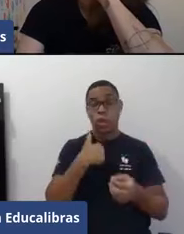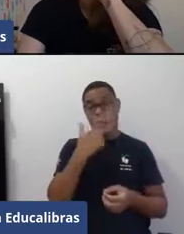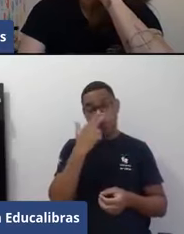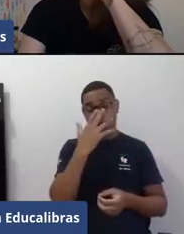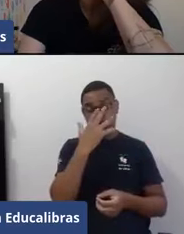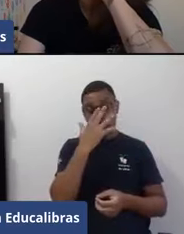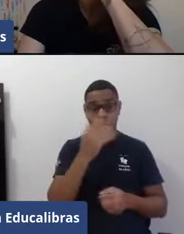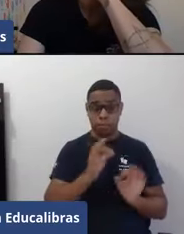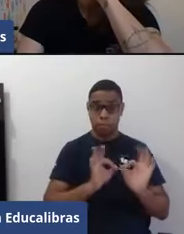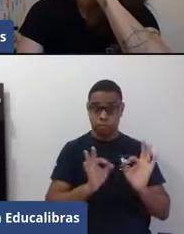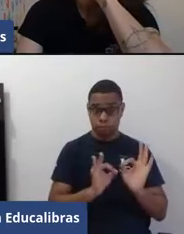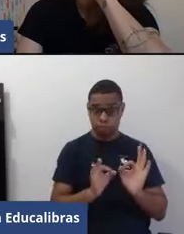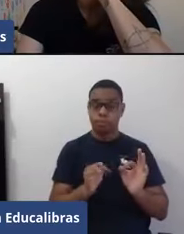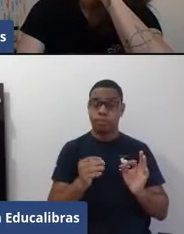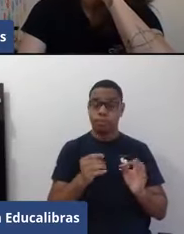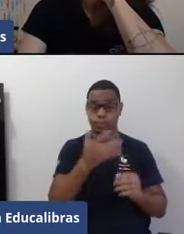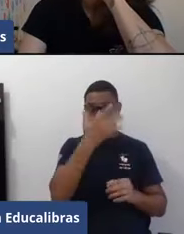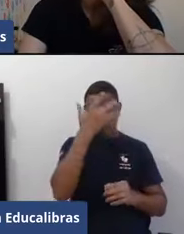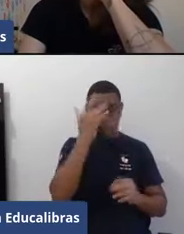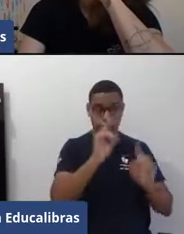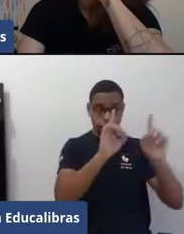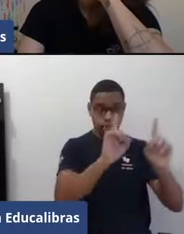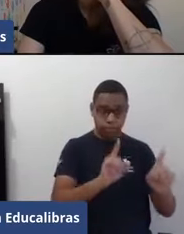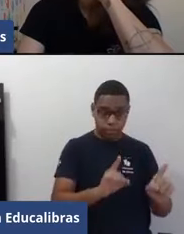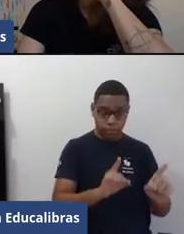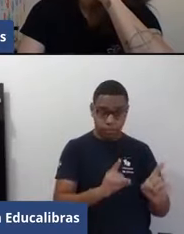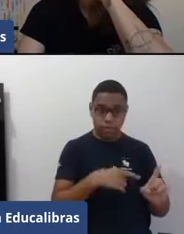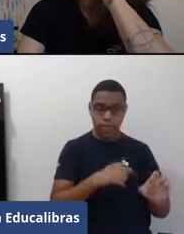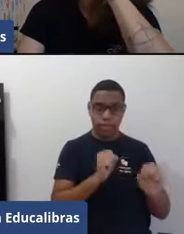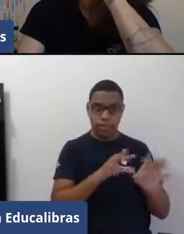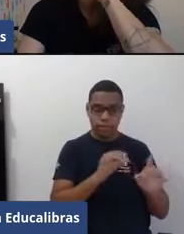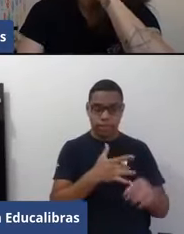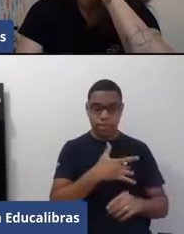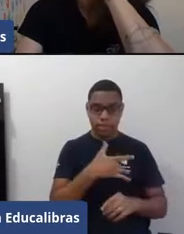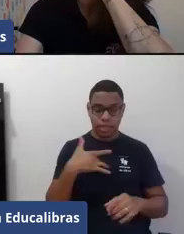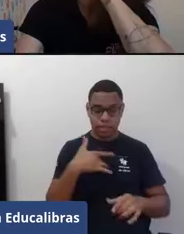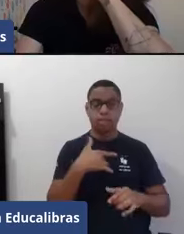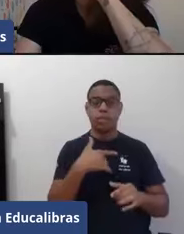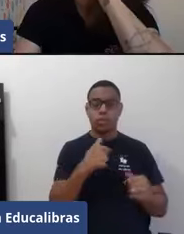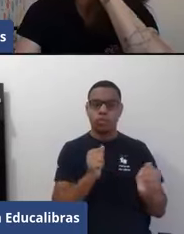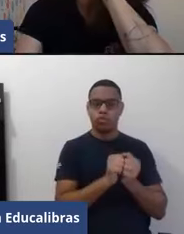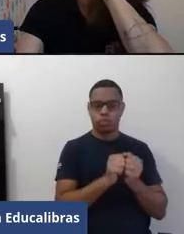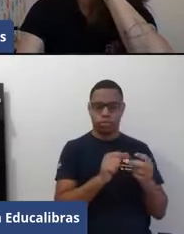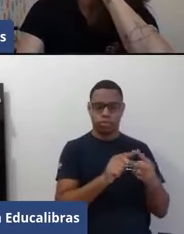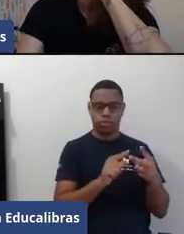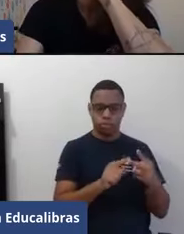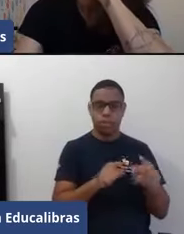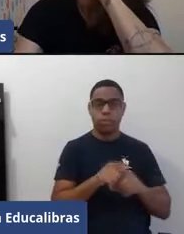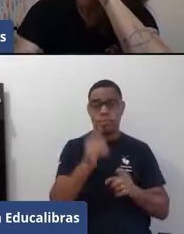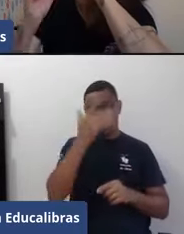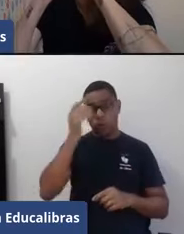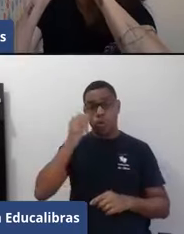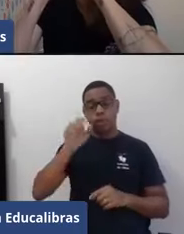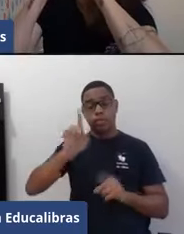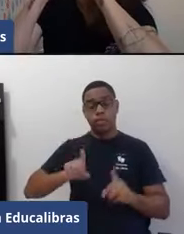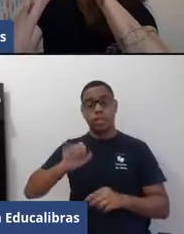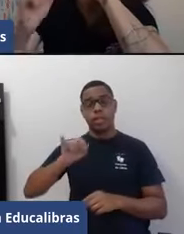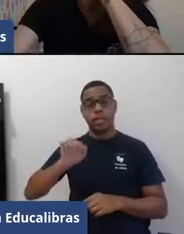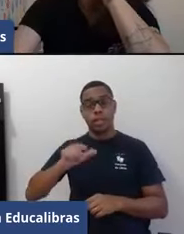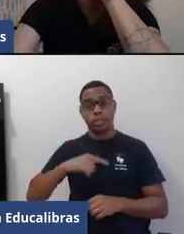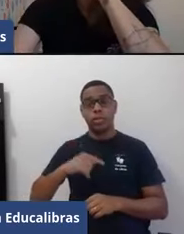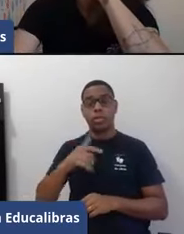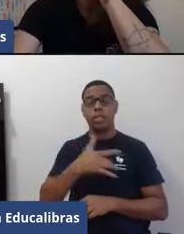alinhar. Na questão da pessoa com deficiência, educação e saúde trabalhar junto. Na questão do intelectual, tem que trabalhar saúde e